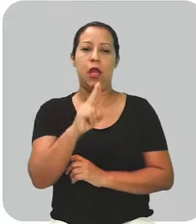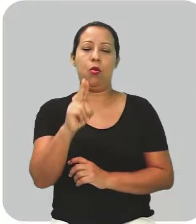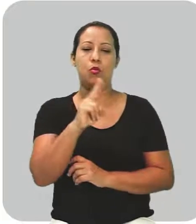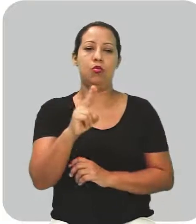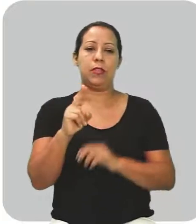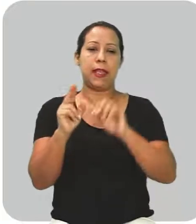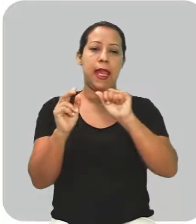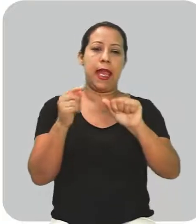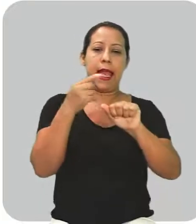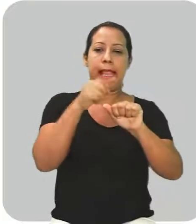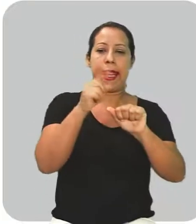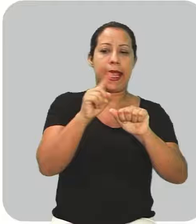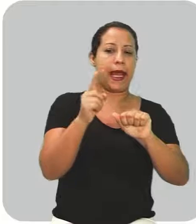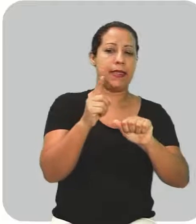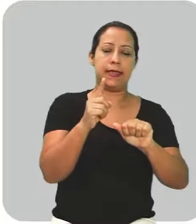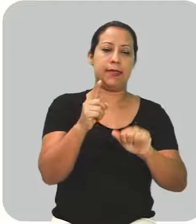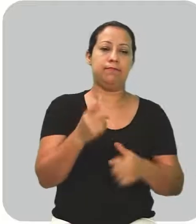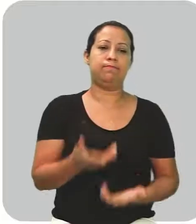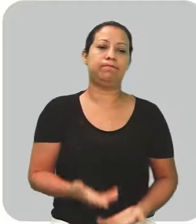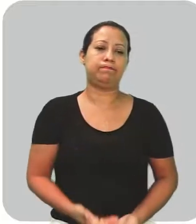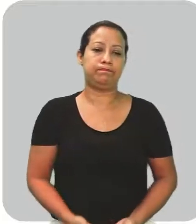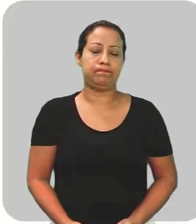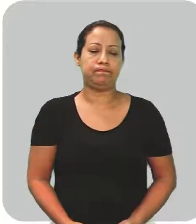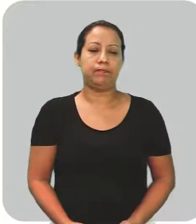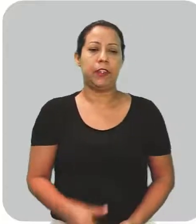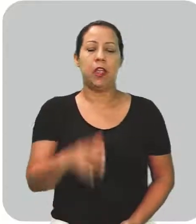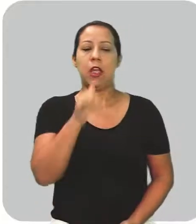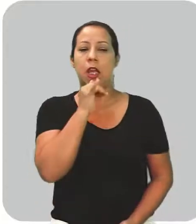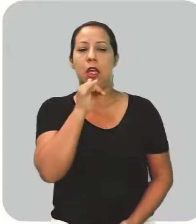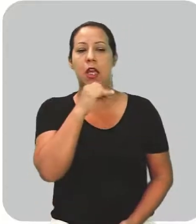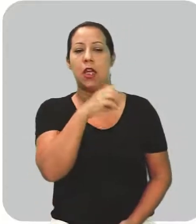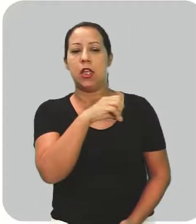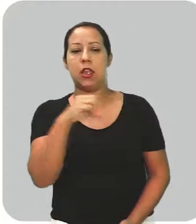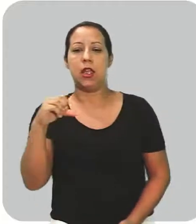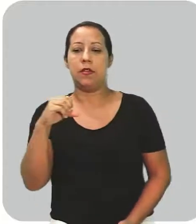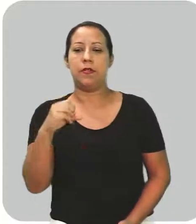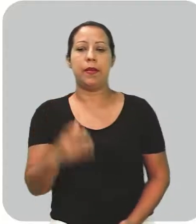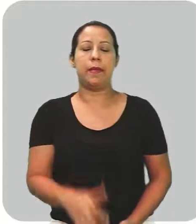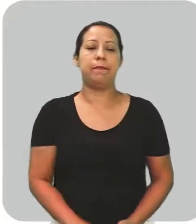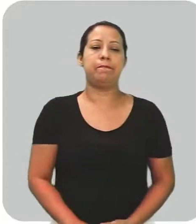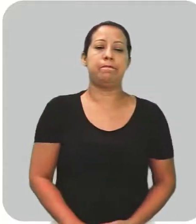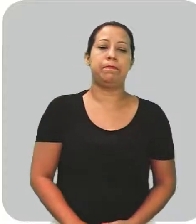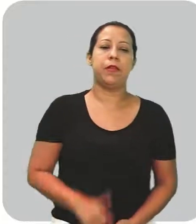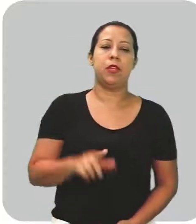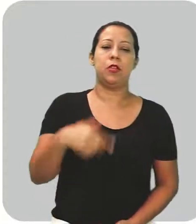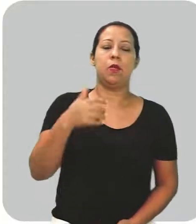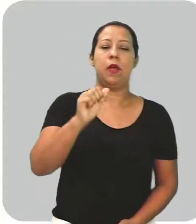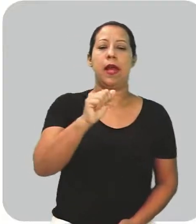Aqui. Caso 9, após o advérbio daqui ou ideia de futuro.